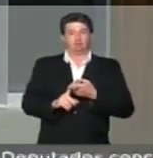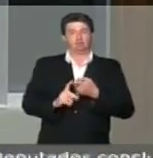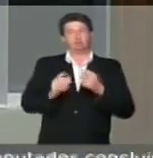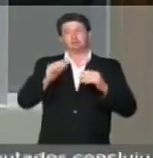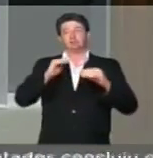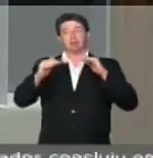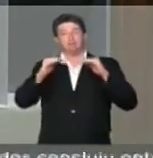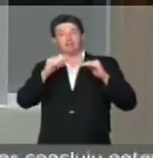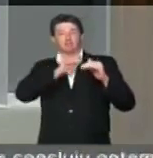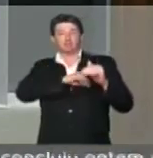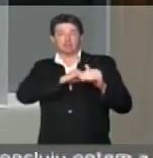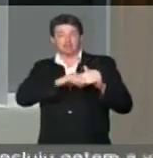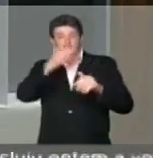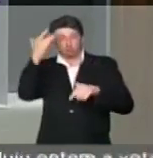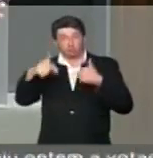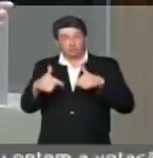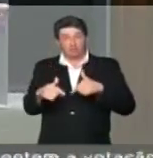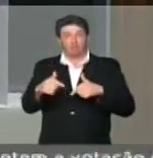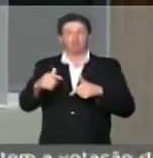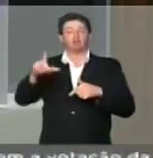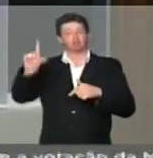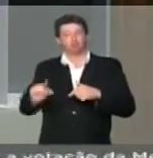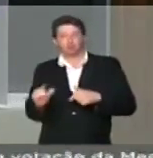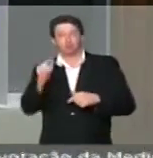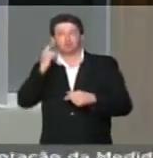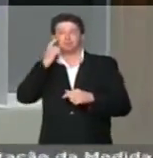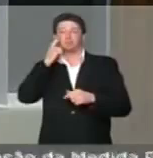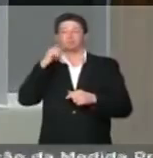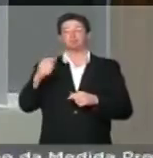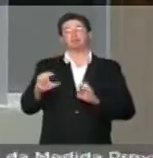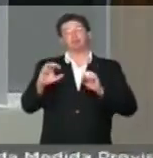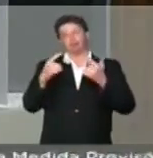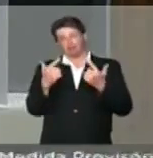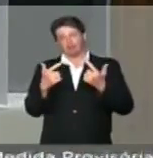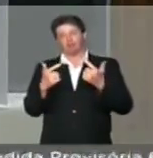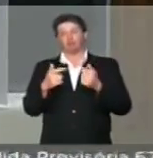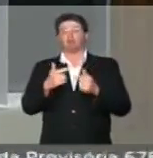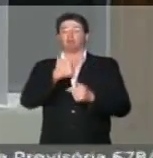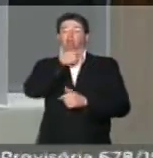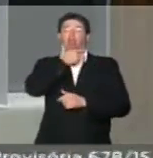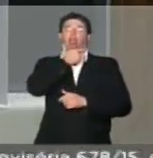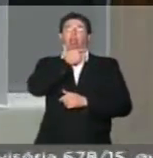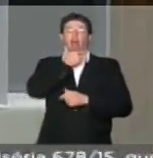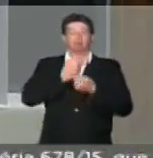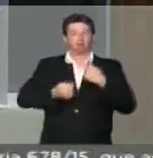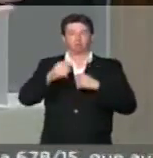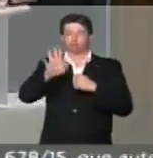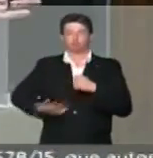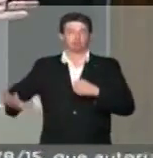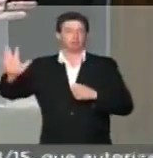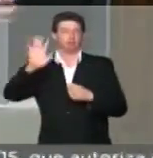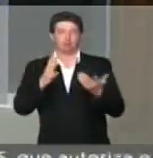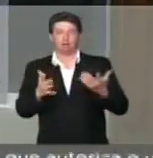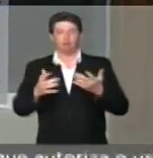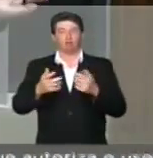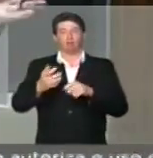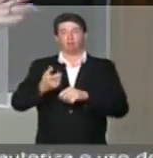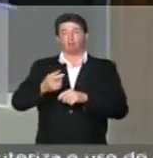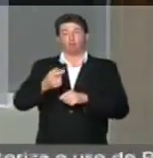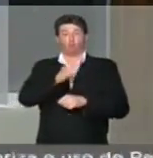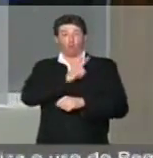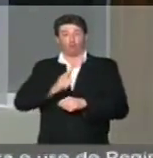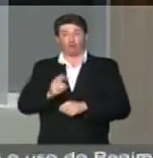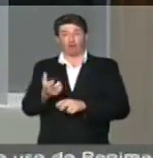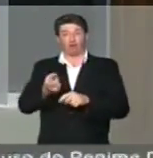dos trabalhadores, há um evidente quadro de recessão econômica, queda da arrecadação do